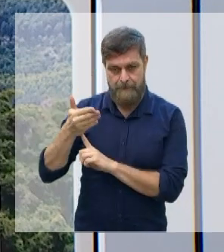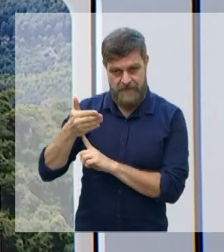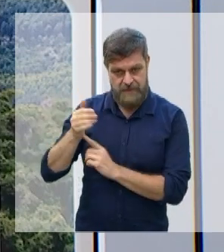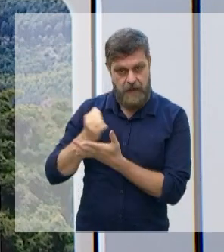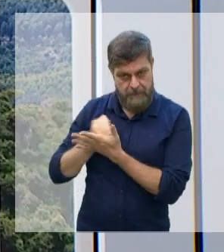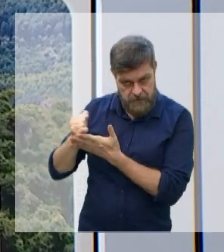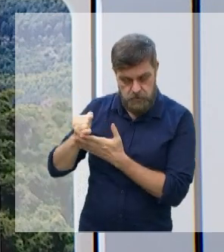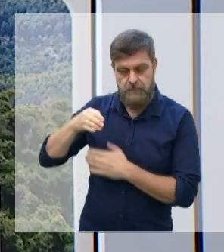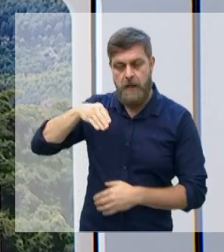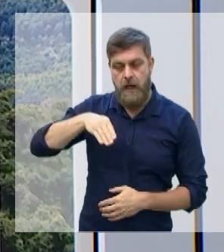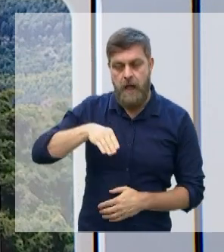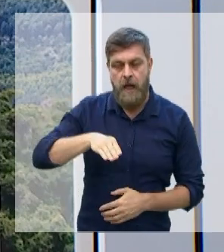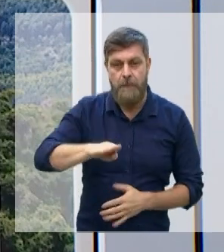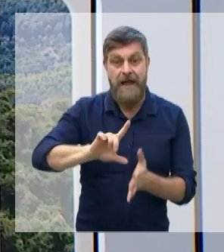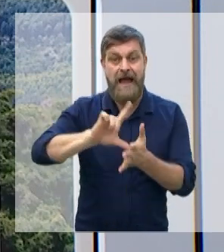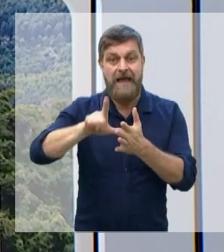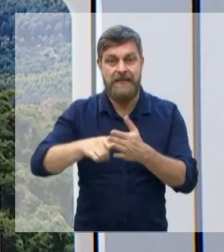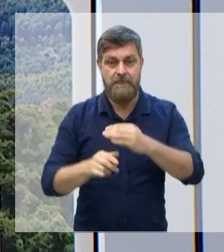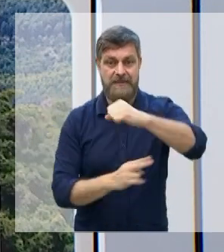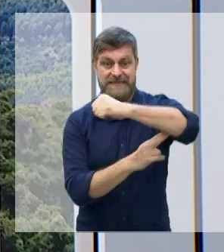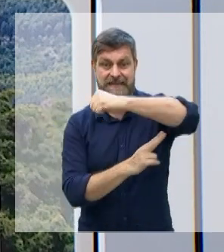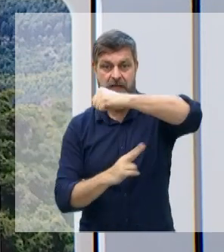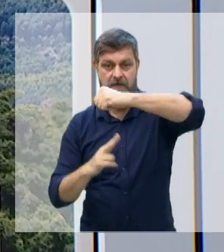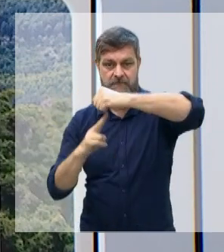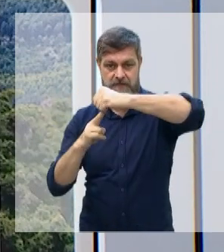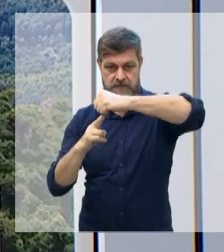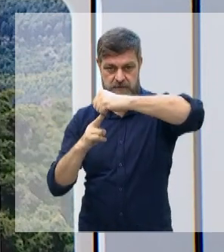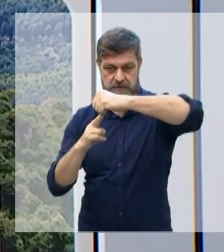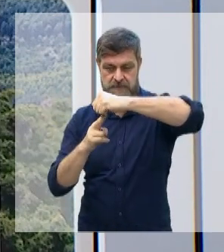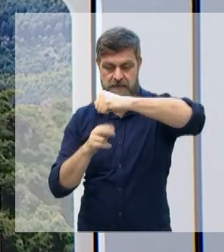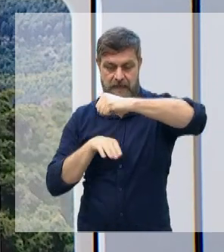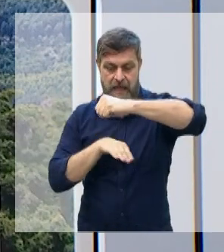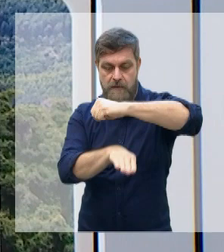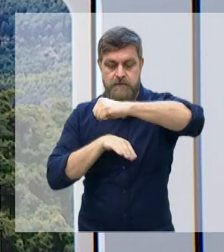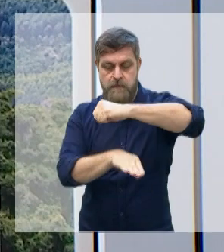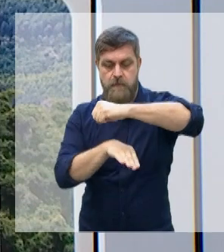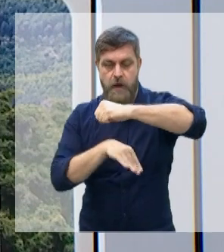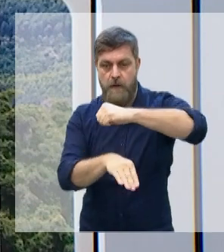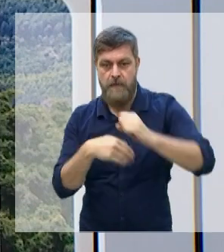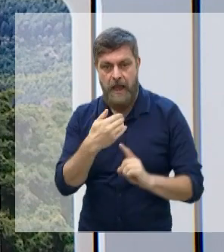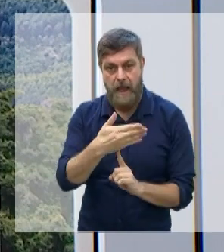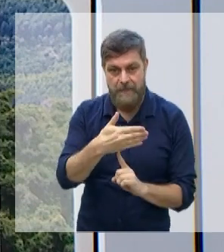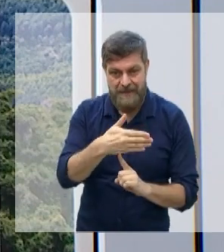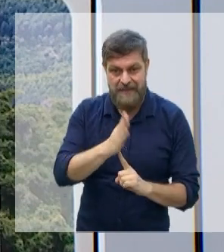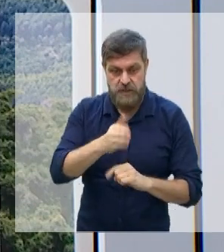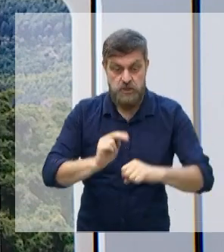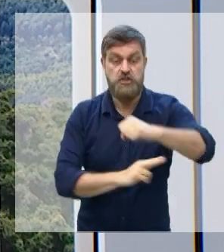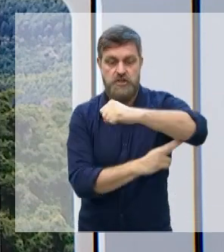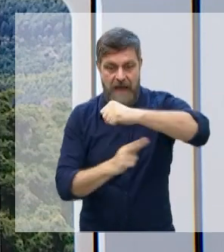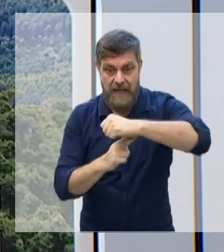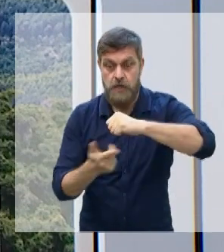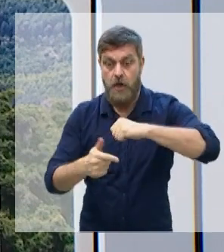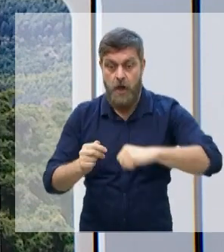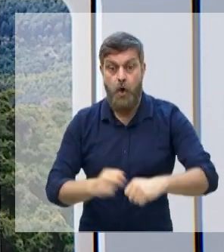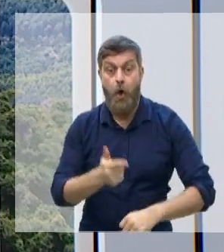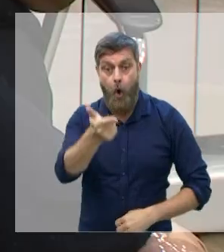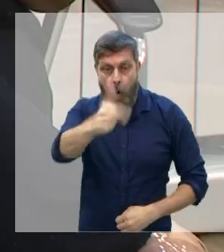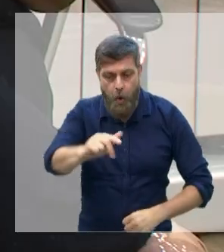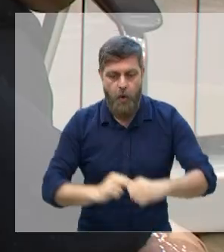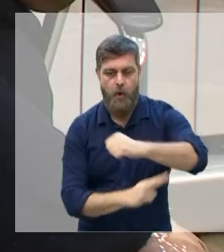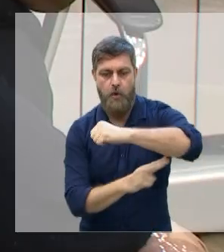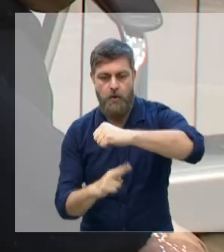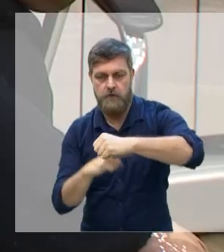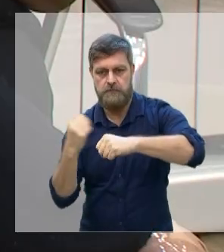já tem um viaduto que passa por cima da rodovia bandeirantes já existe um viaduto nós vamos fazer um outro